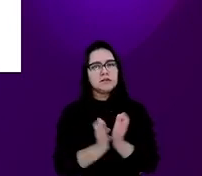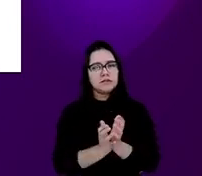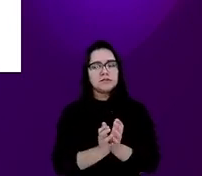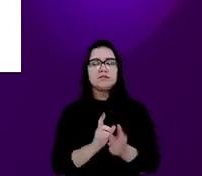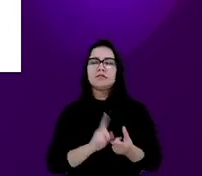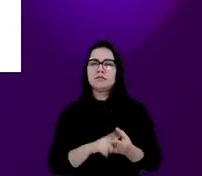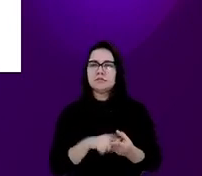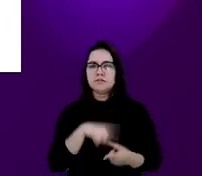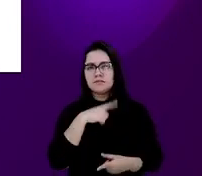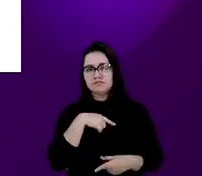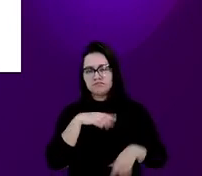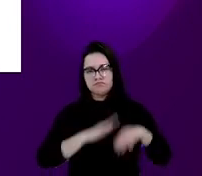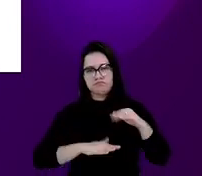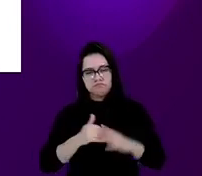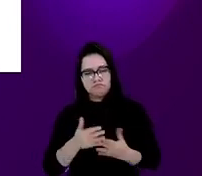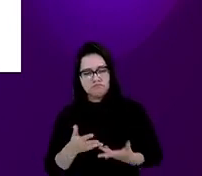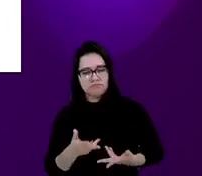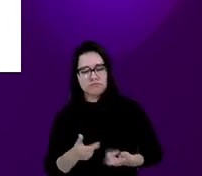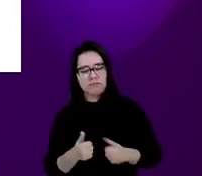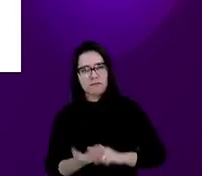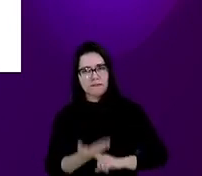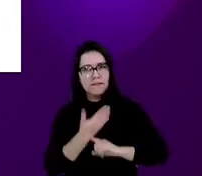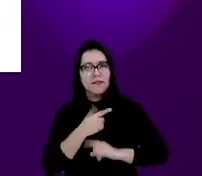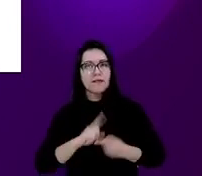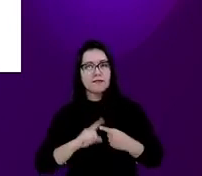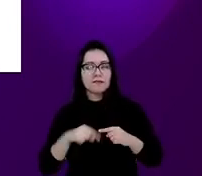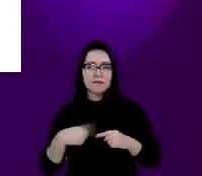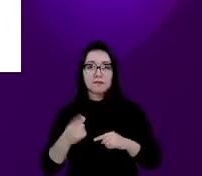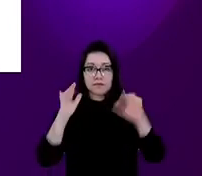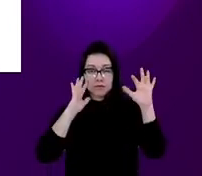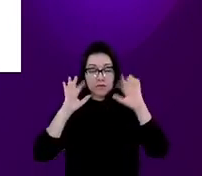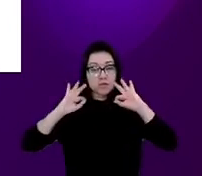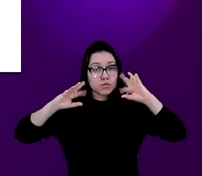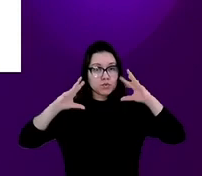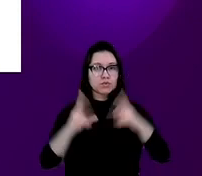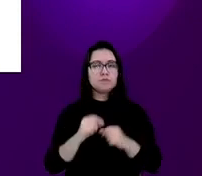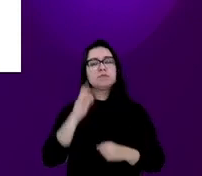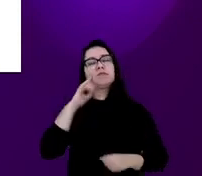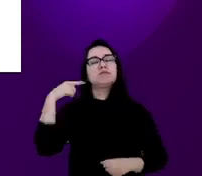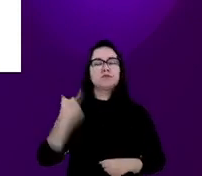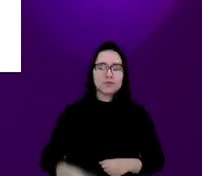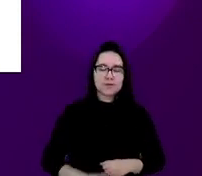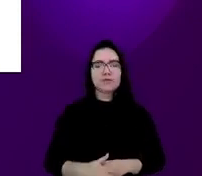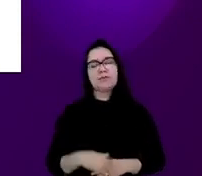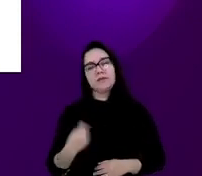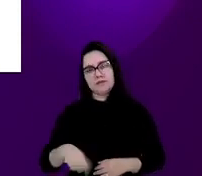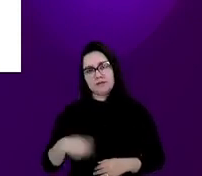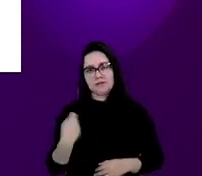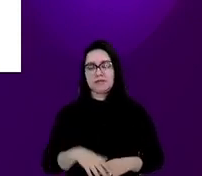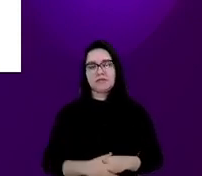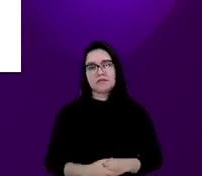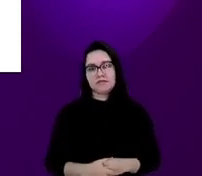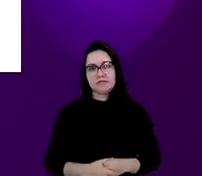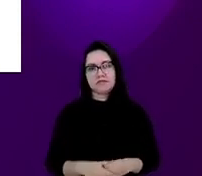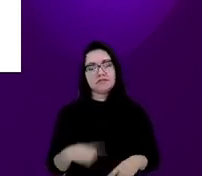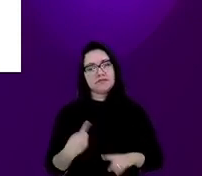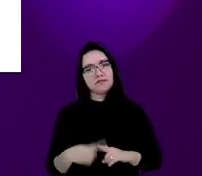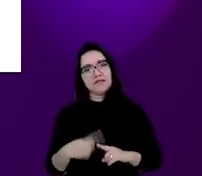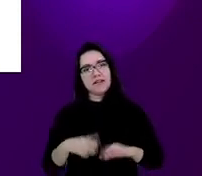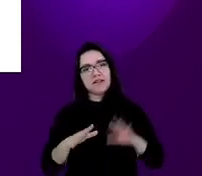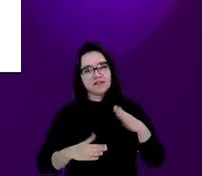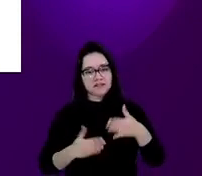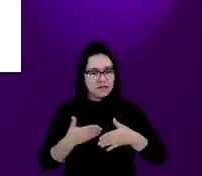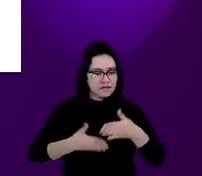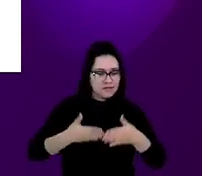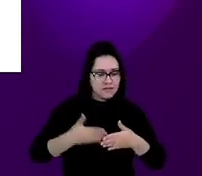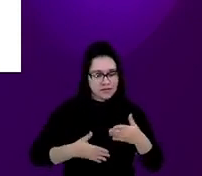de especialidades para nos ajudar. Depois que você pensou tudo isso, pensa de novo, porque a gente fica naquele limite